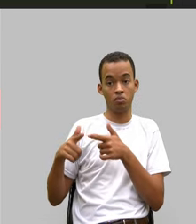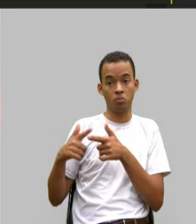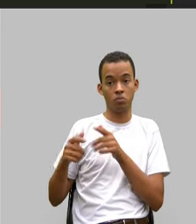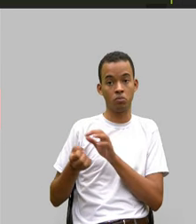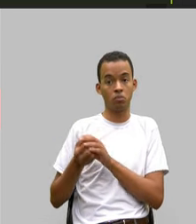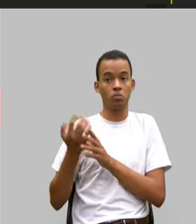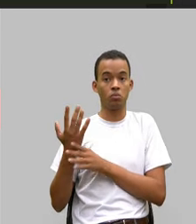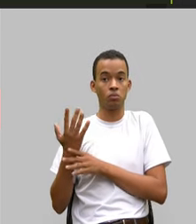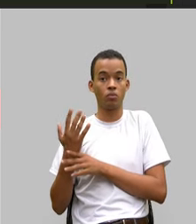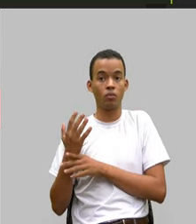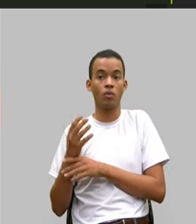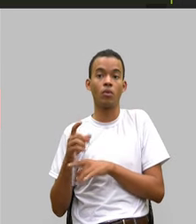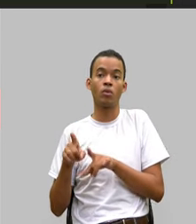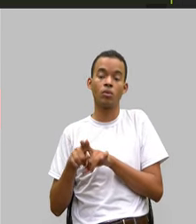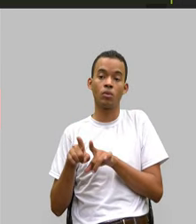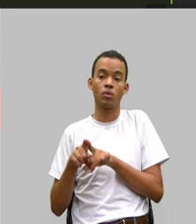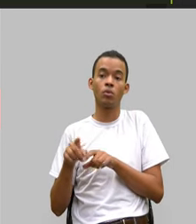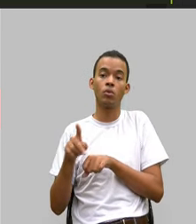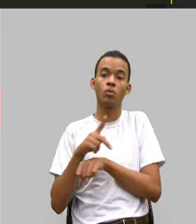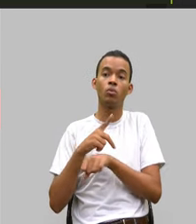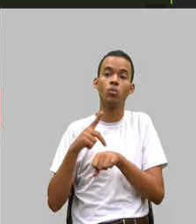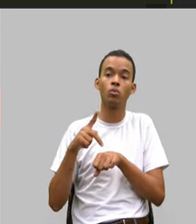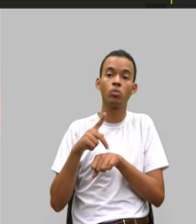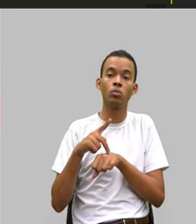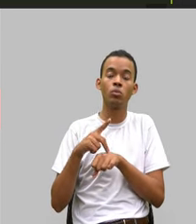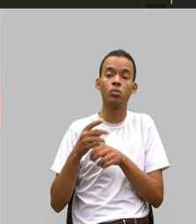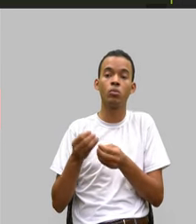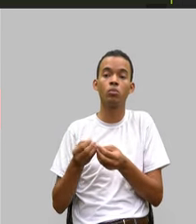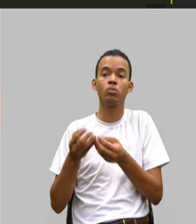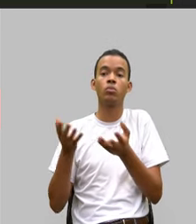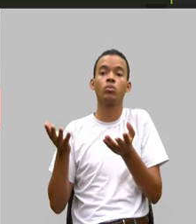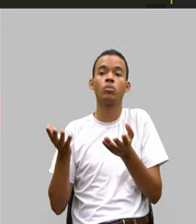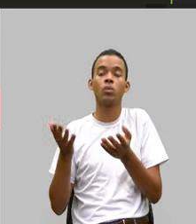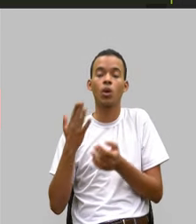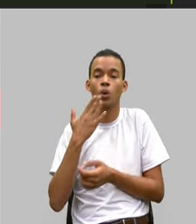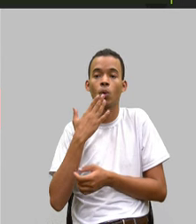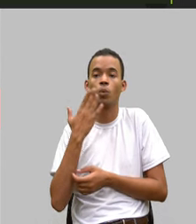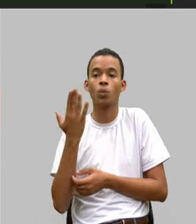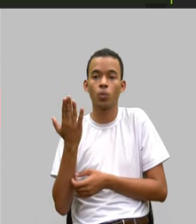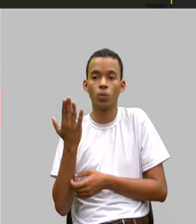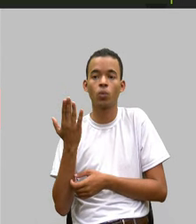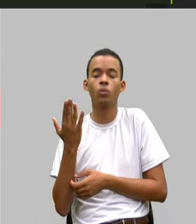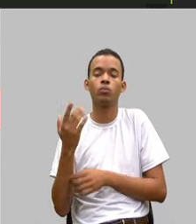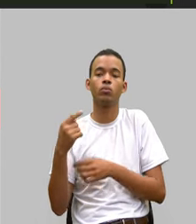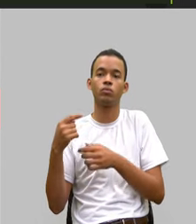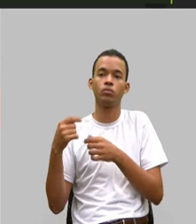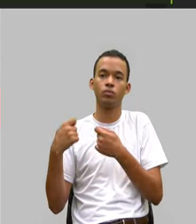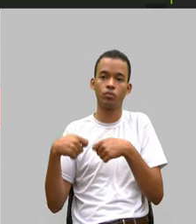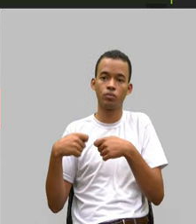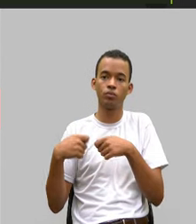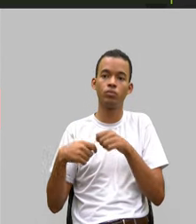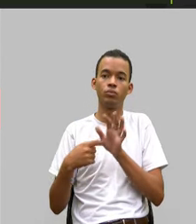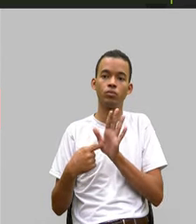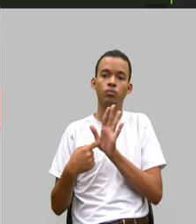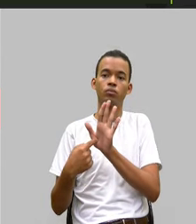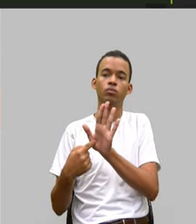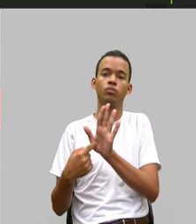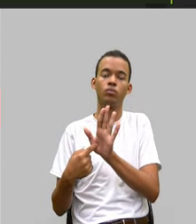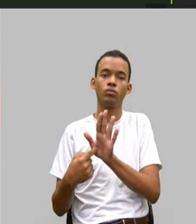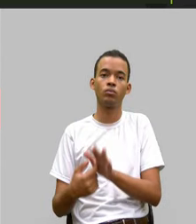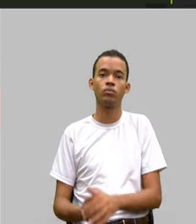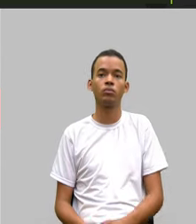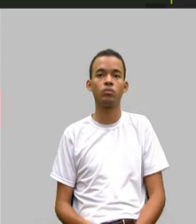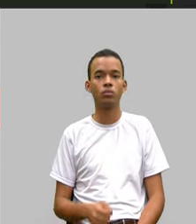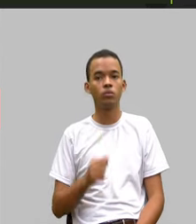esses estudos né quem são os grandes publicadores aí que temos eh nesses grandes artigos que foram